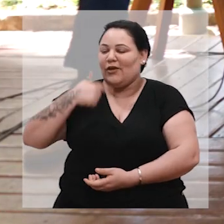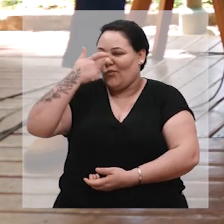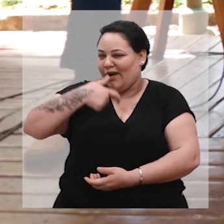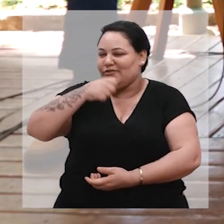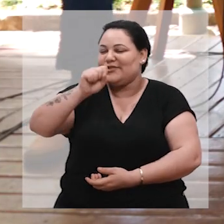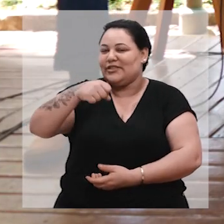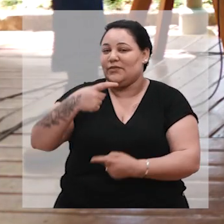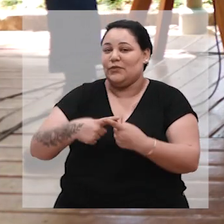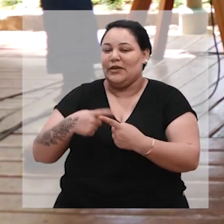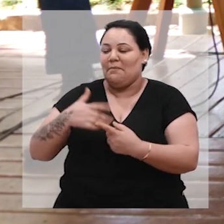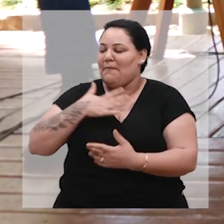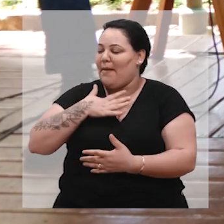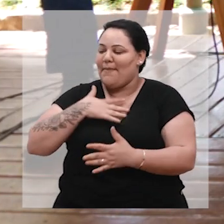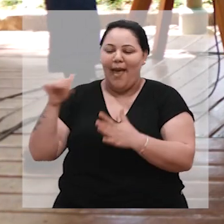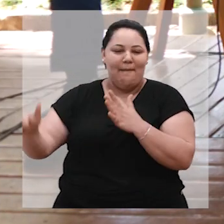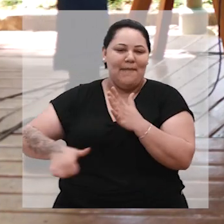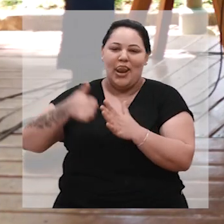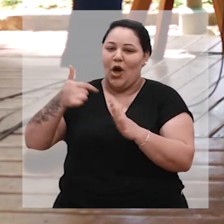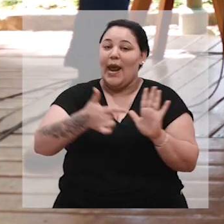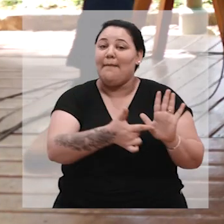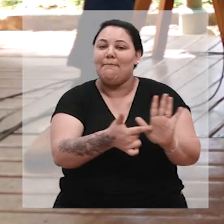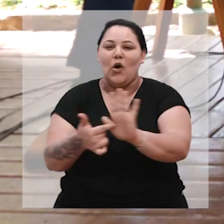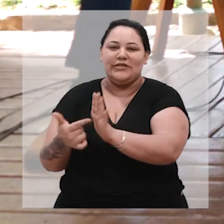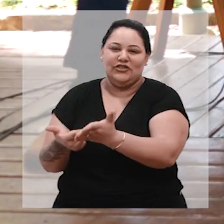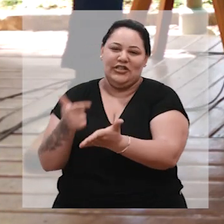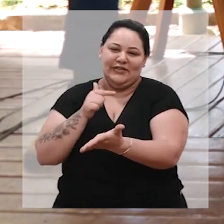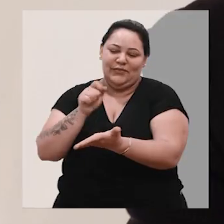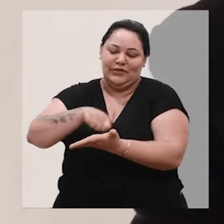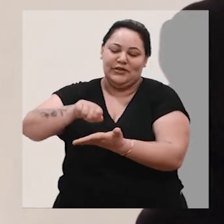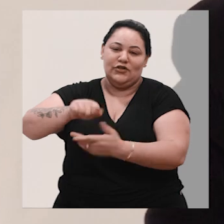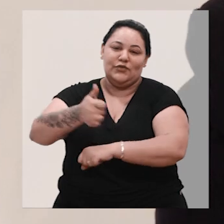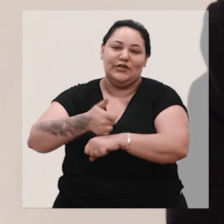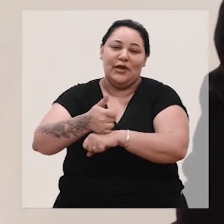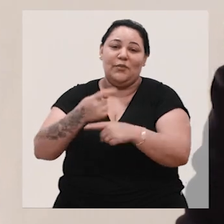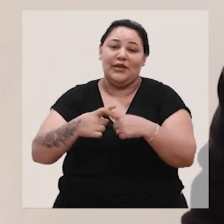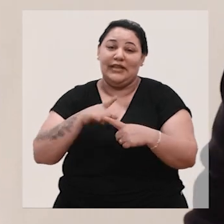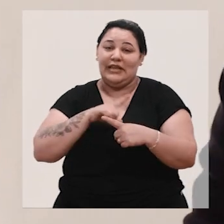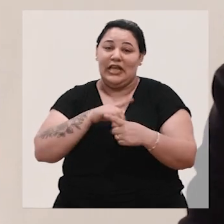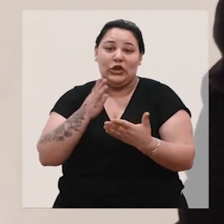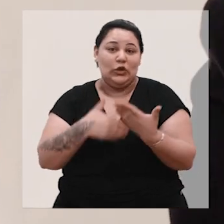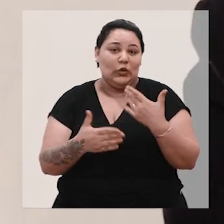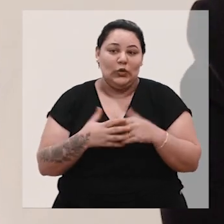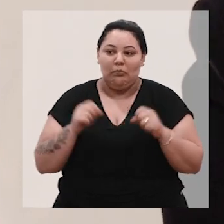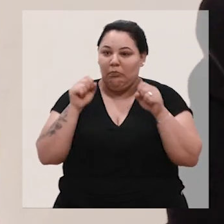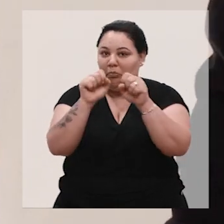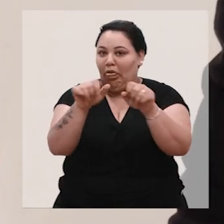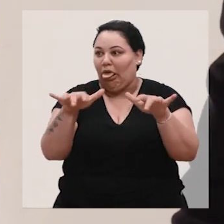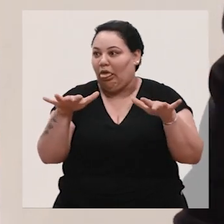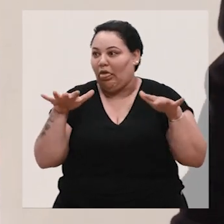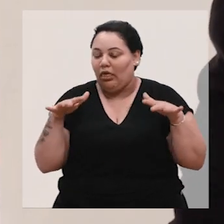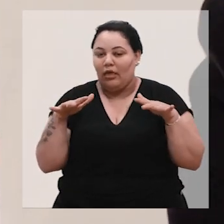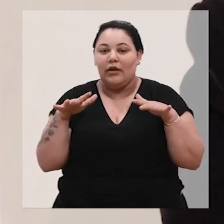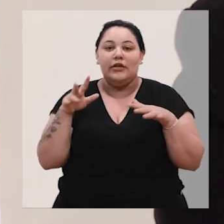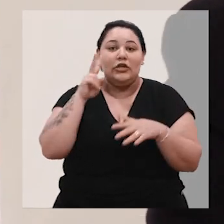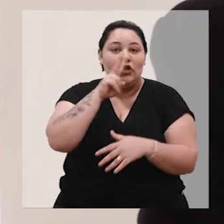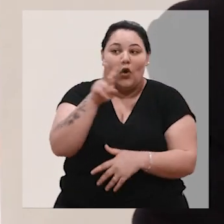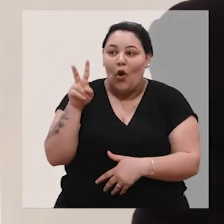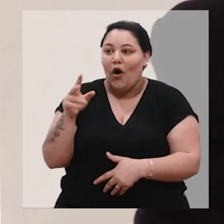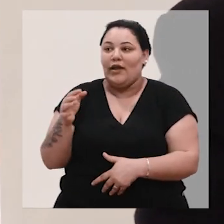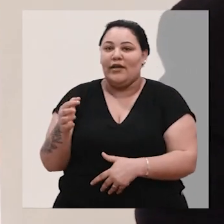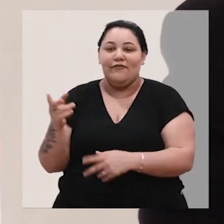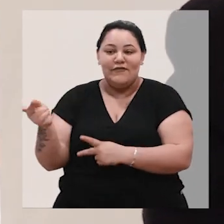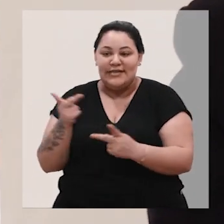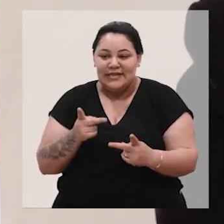Com certeza, seria, digamos, a melhor das vitrines para o escritor, né? Você tem todo um público engajado no projeto, na ideia, enfim, o